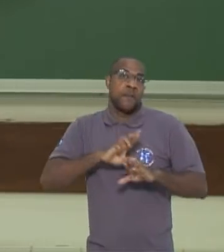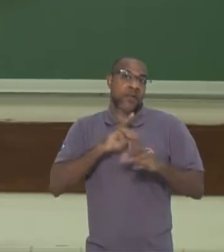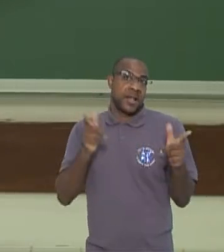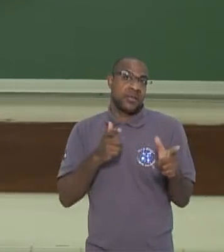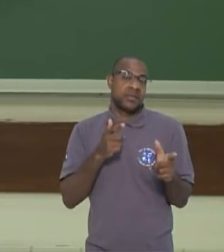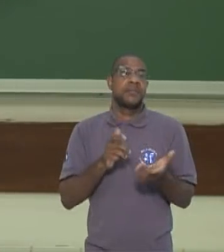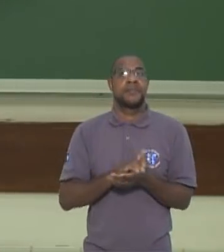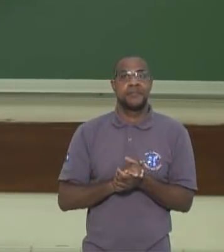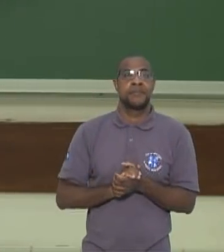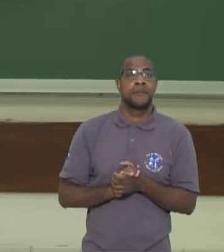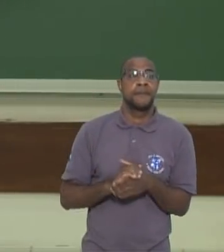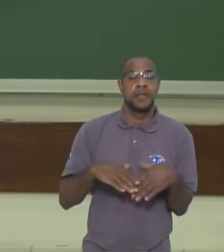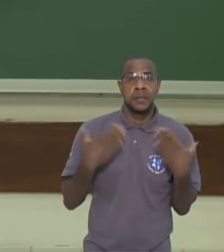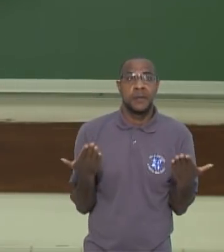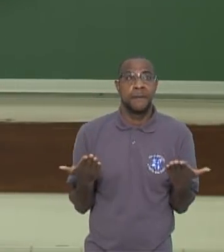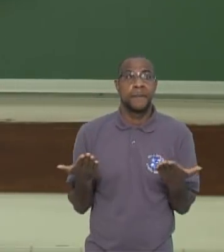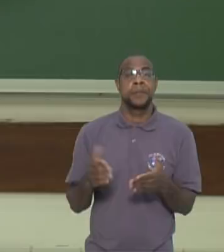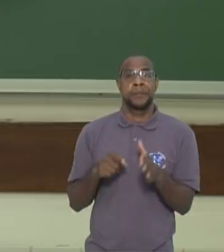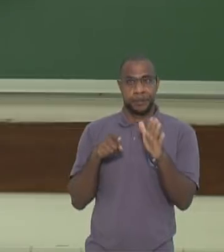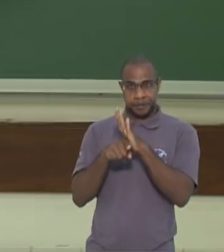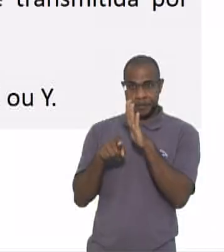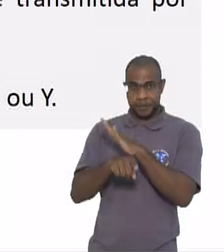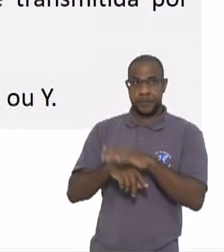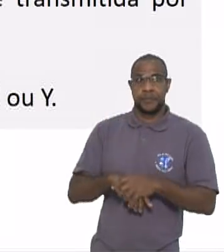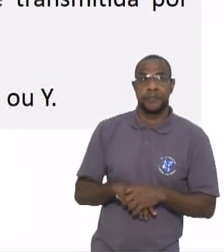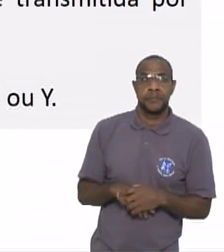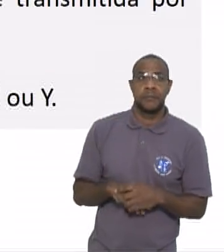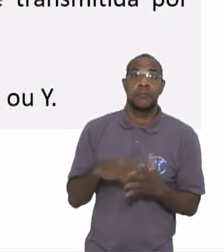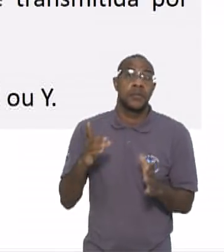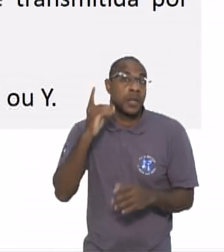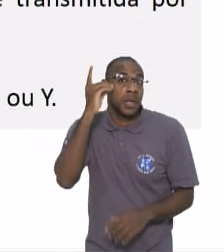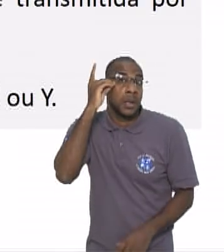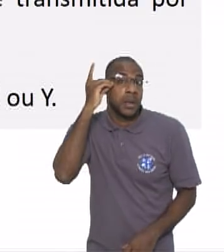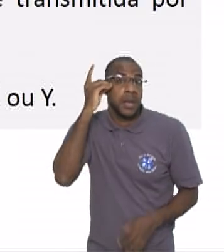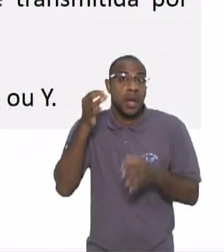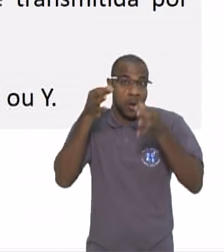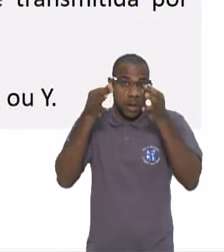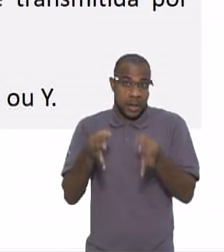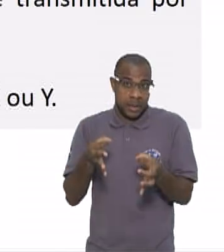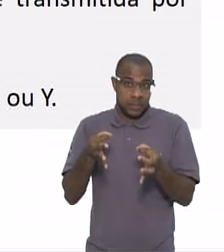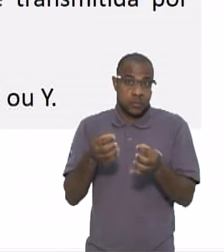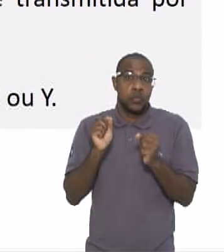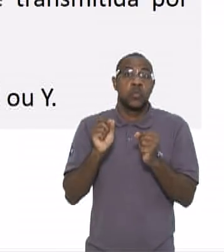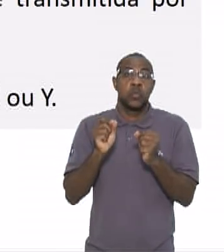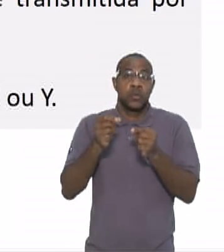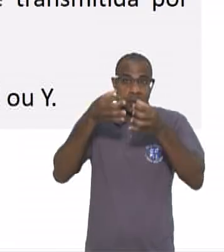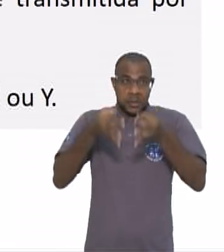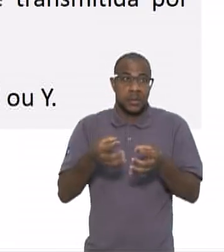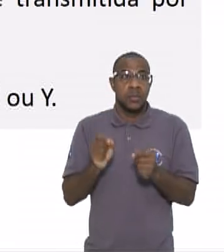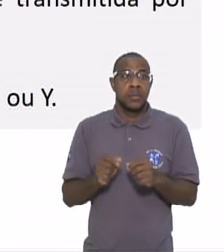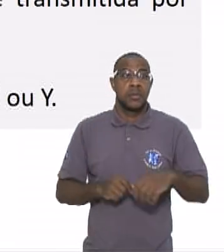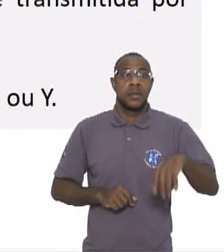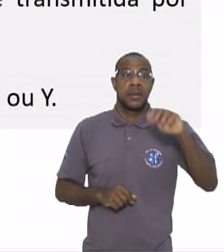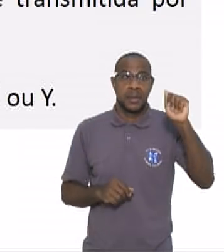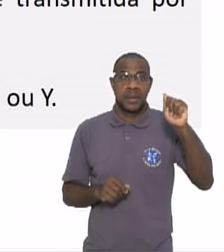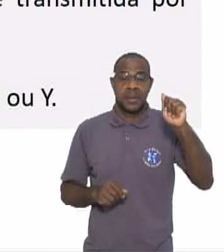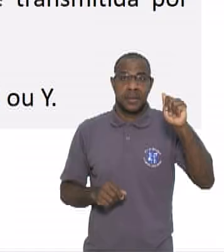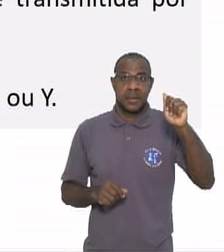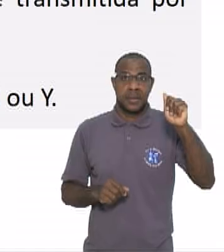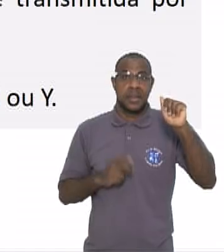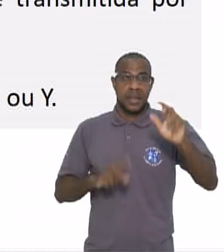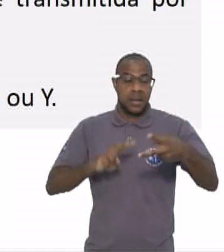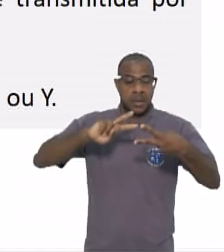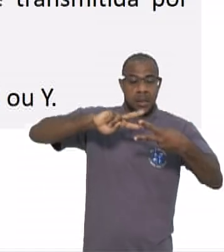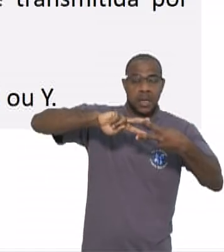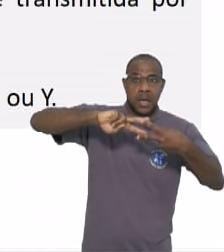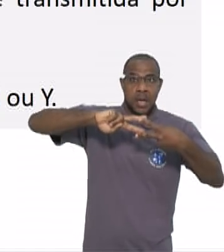pai. Um quiz sobre isso, então. Sobre a síndrome de Down, é correto afirmar. Letra A. É uma anomalia genética causada pela